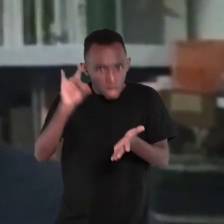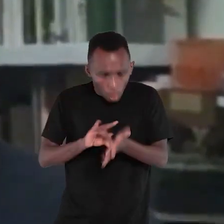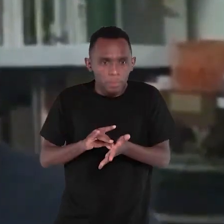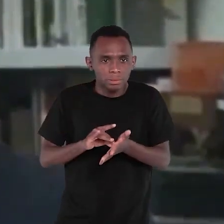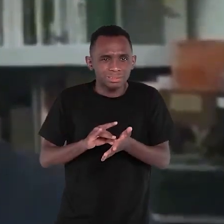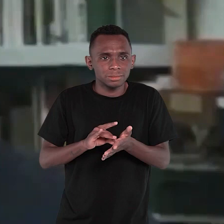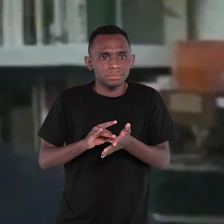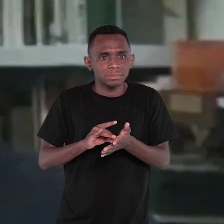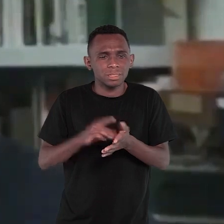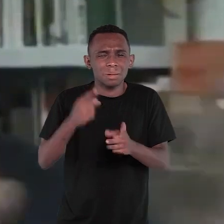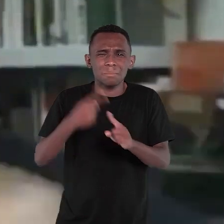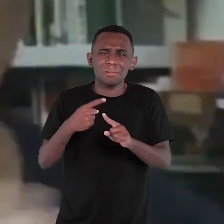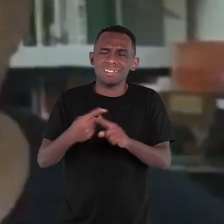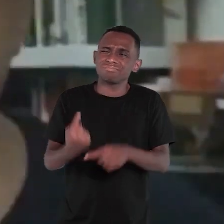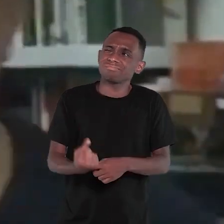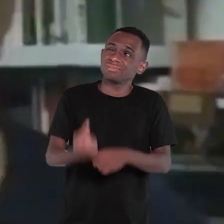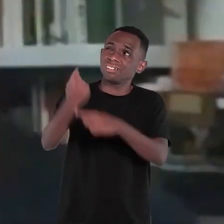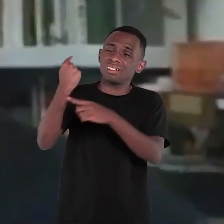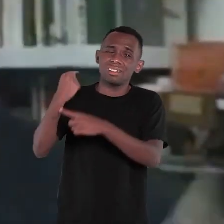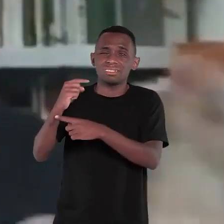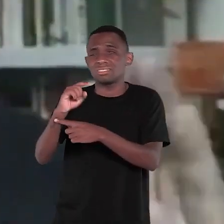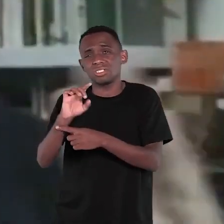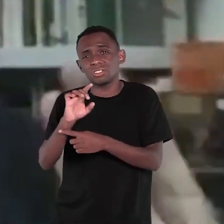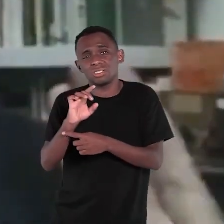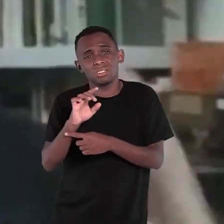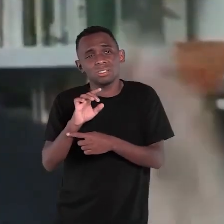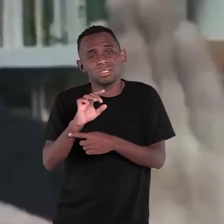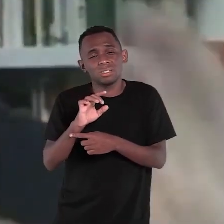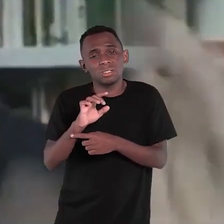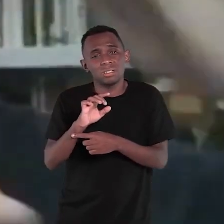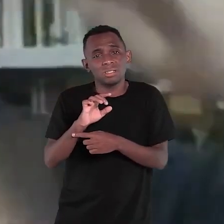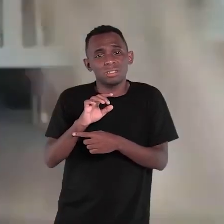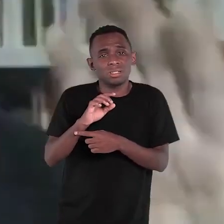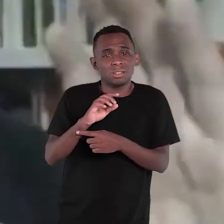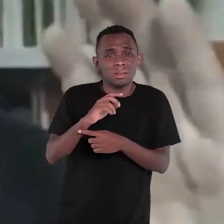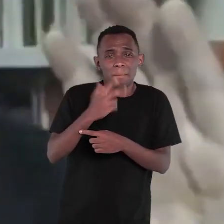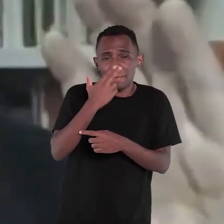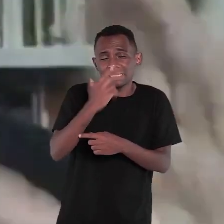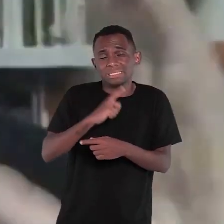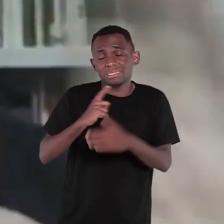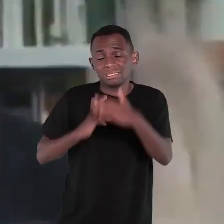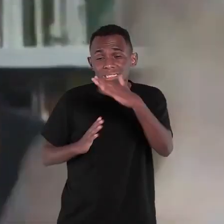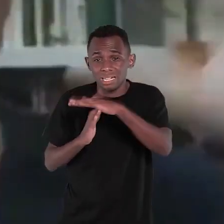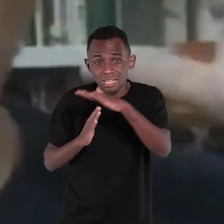realmente concretas, porque até lá você tinha coisas que funcionavam em meios